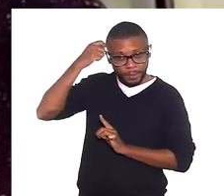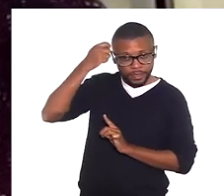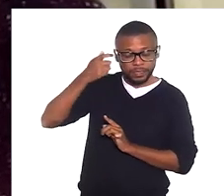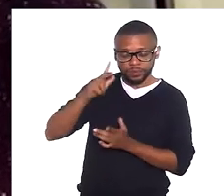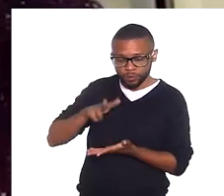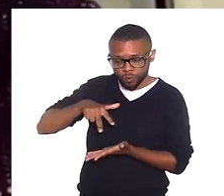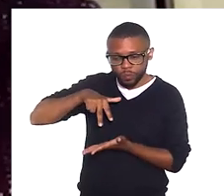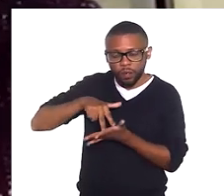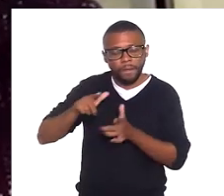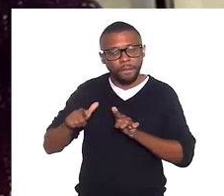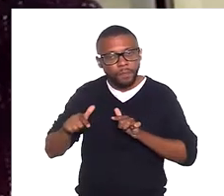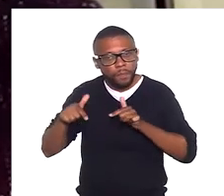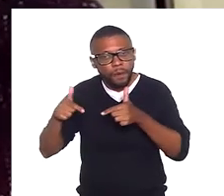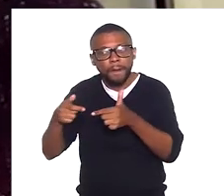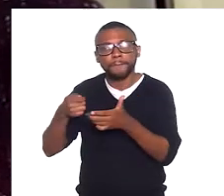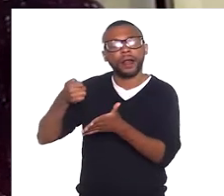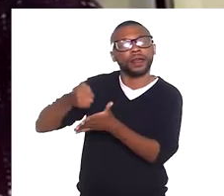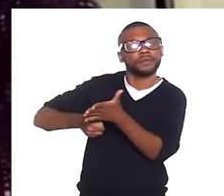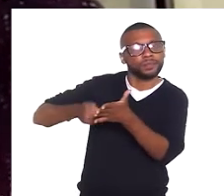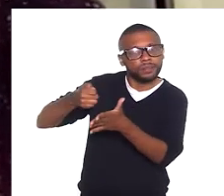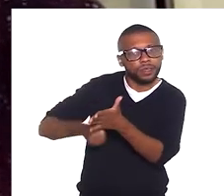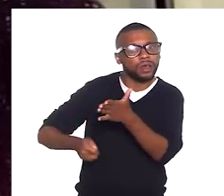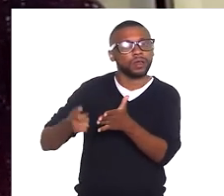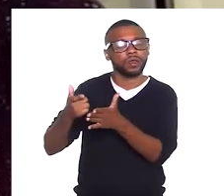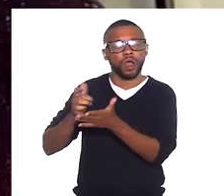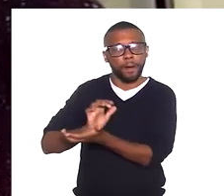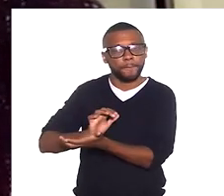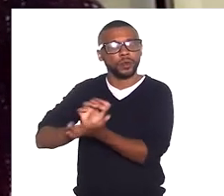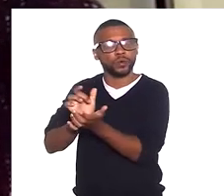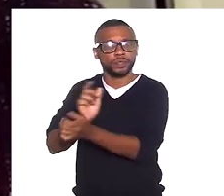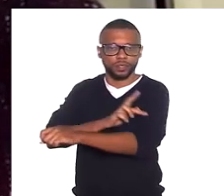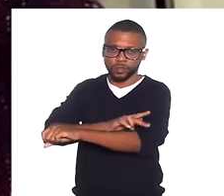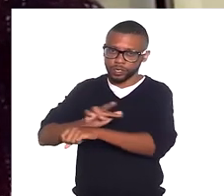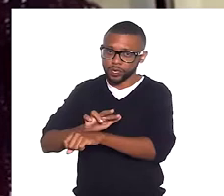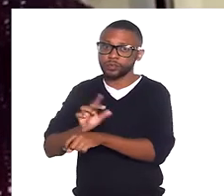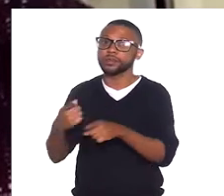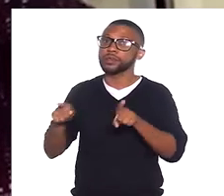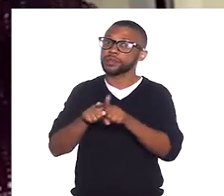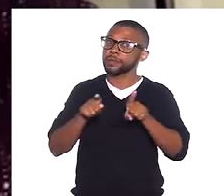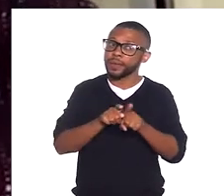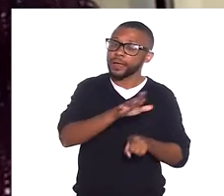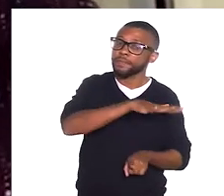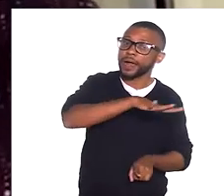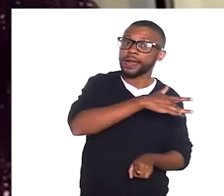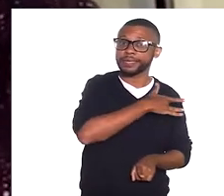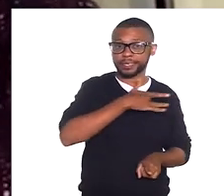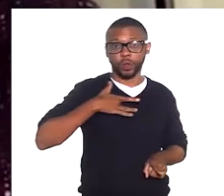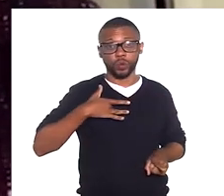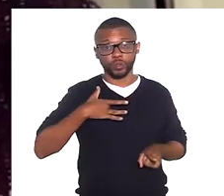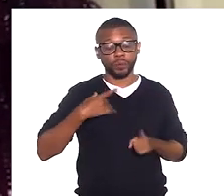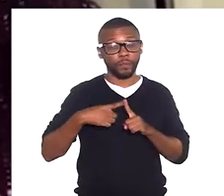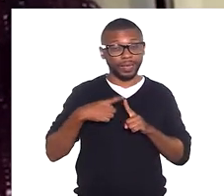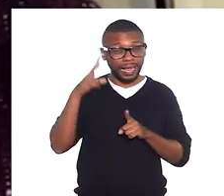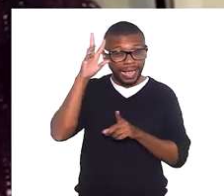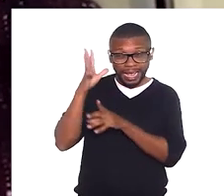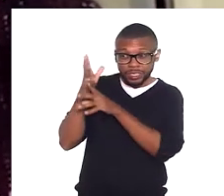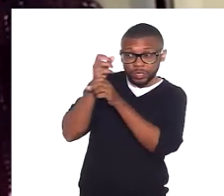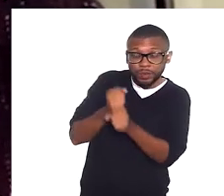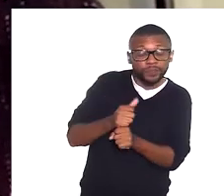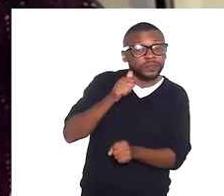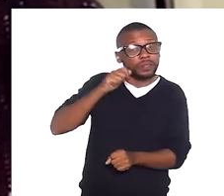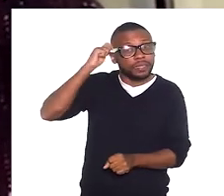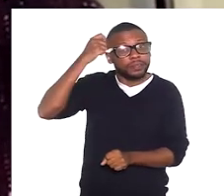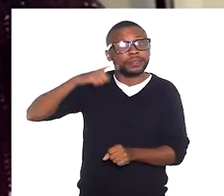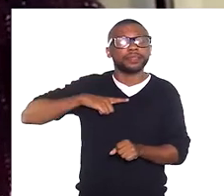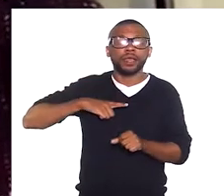com comunicação para enfrentamento ao racismo e comunicação para promoção à saúde também, porque as organizações de mulheres negras,